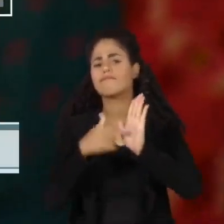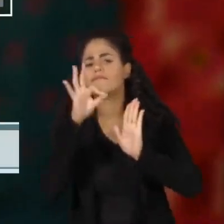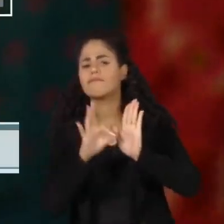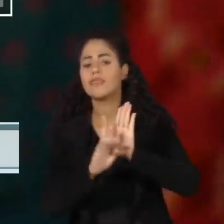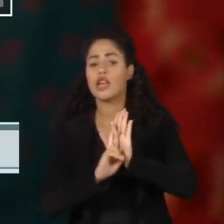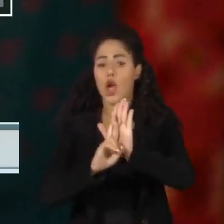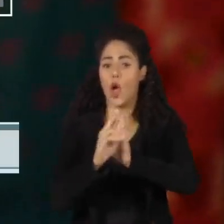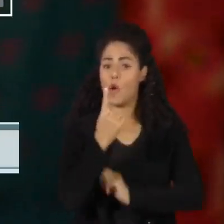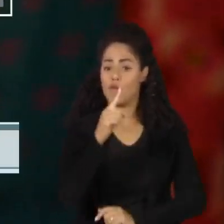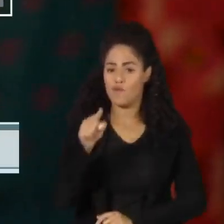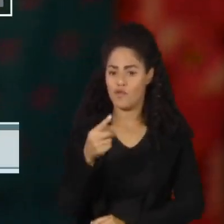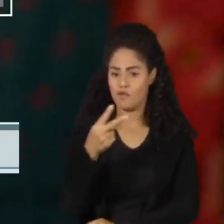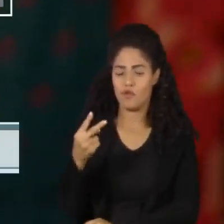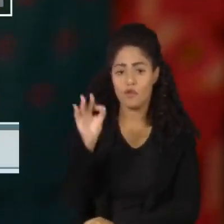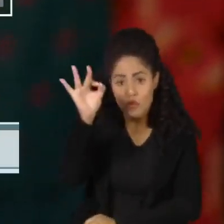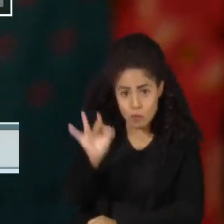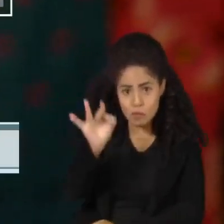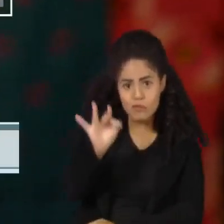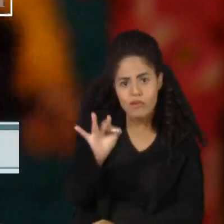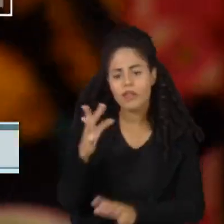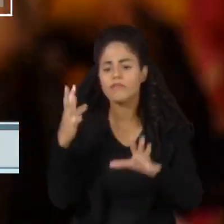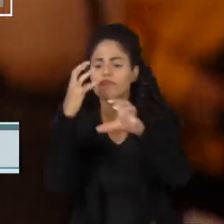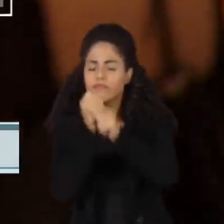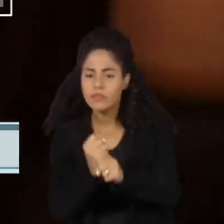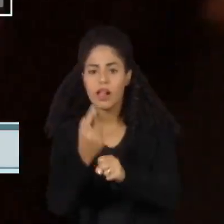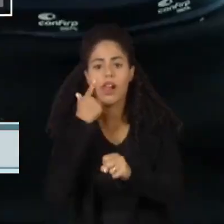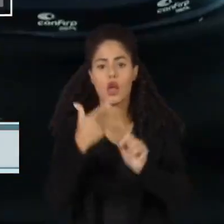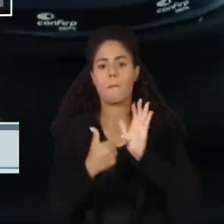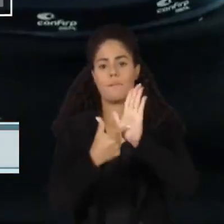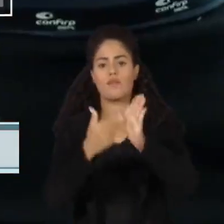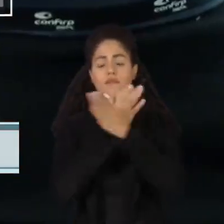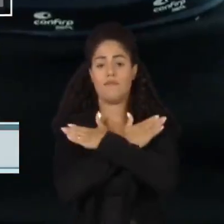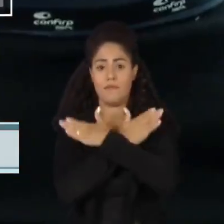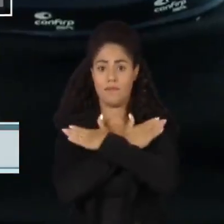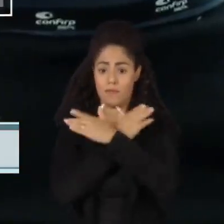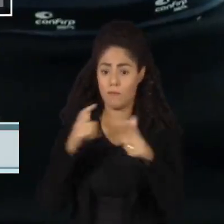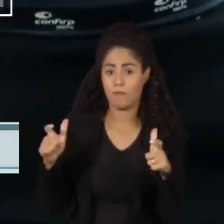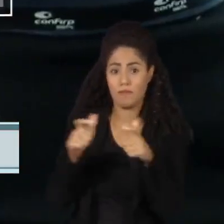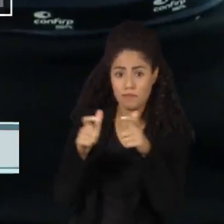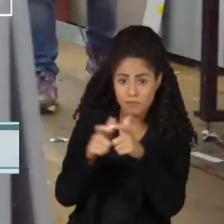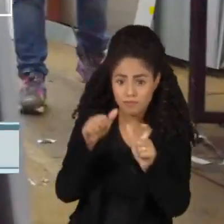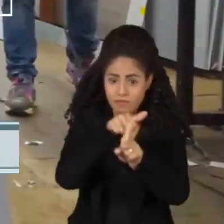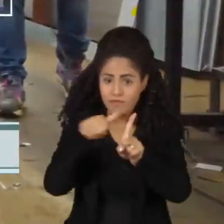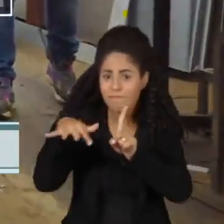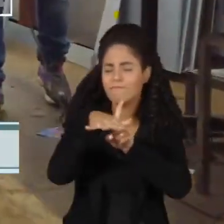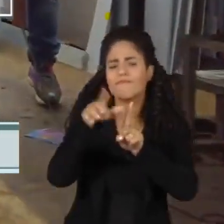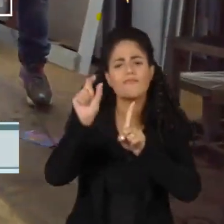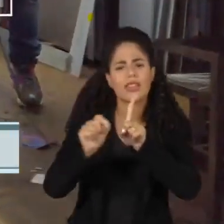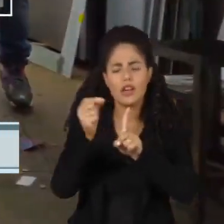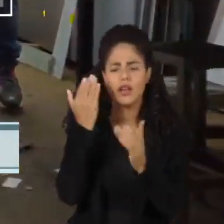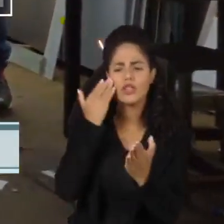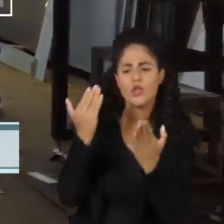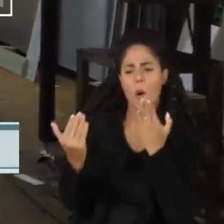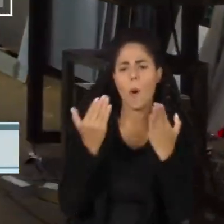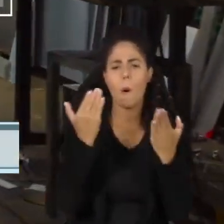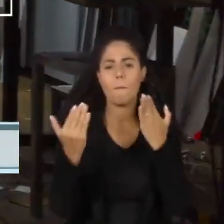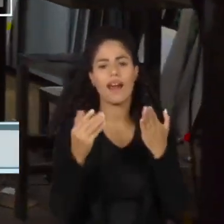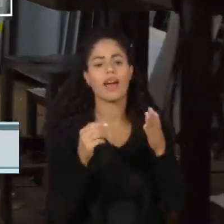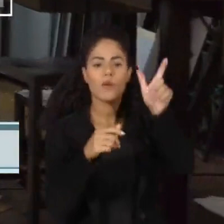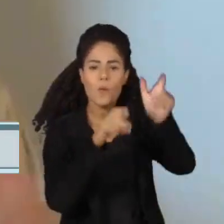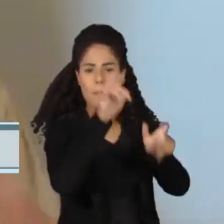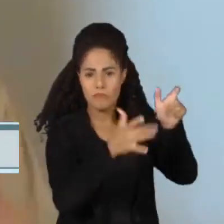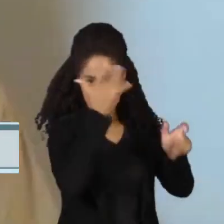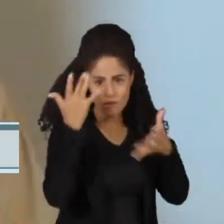de 1,22 ponto no índice de desemprego entre essa parcela da população, quando comparado ao de homens